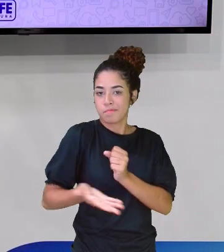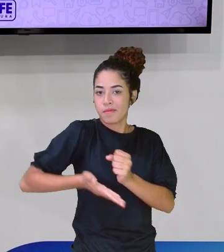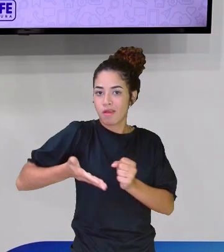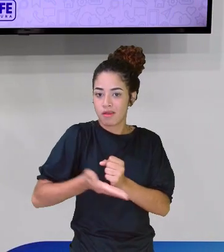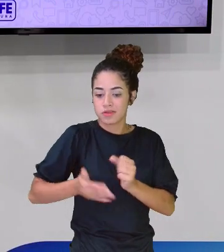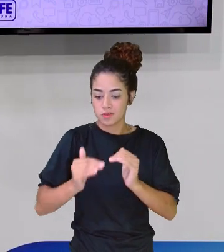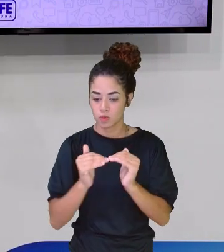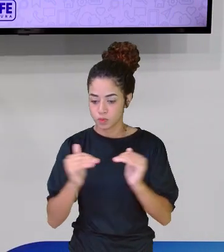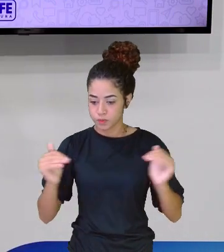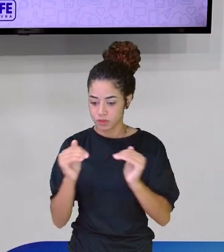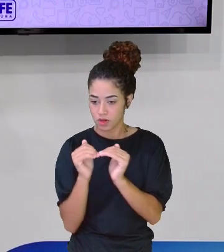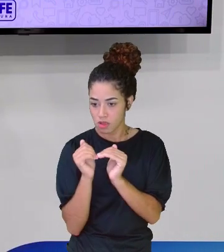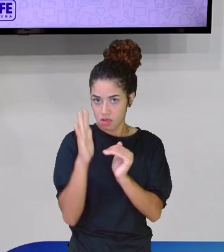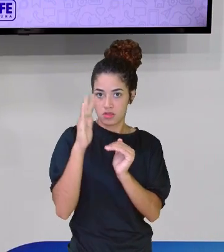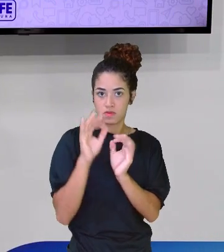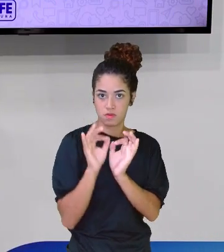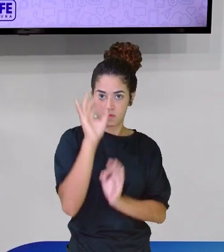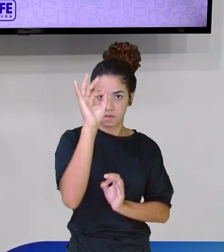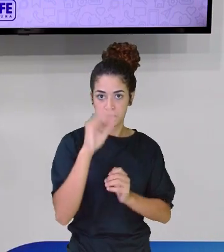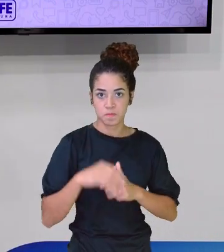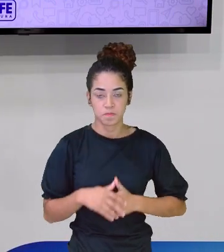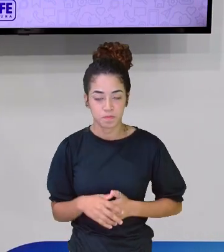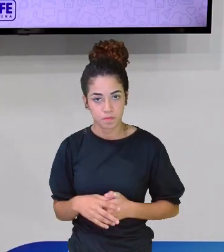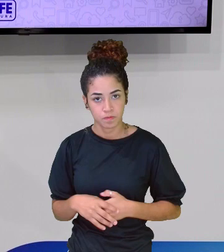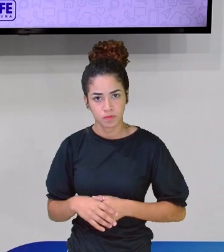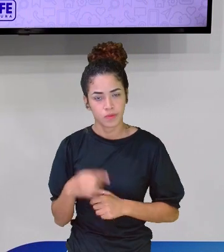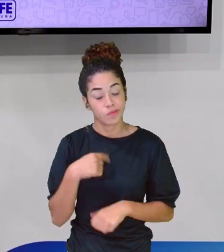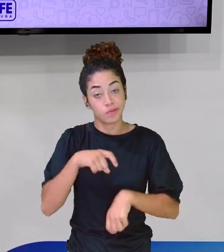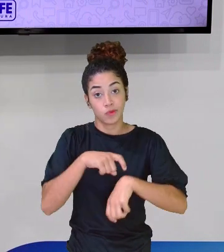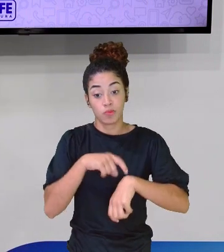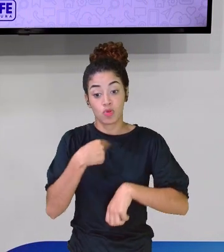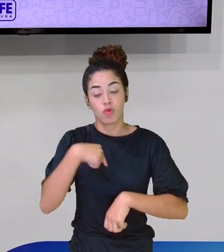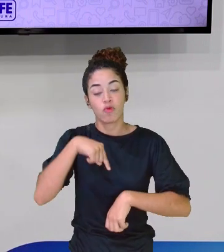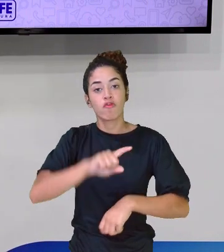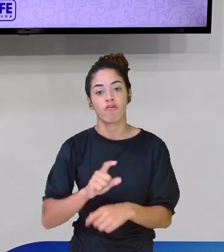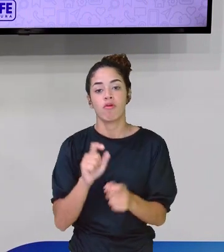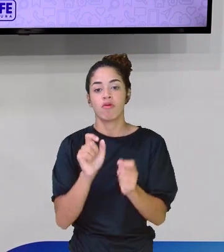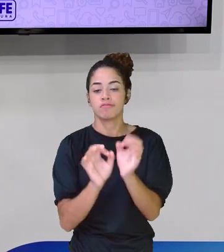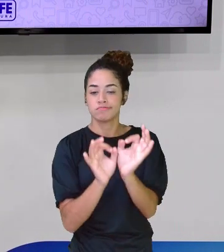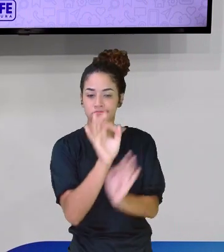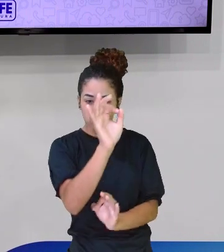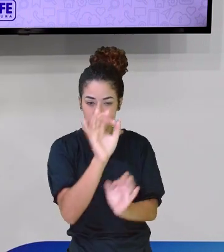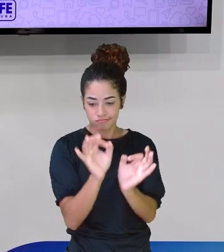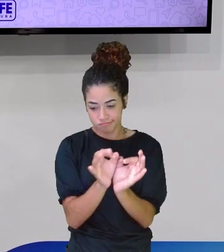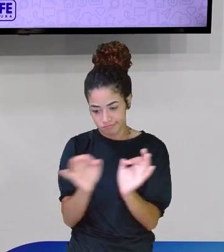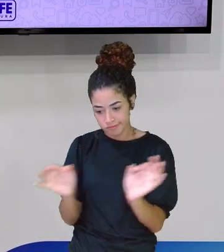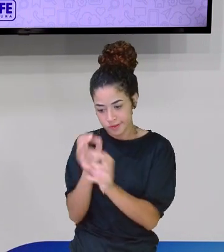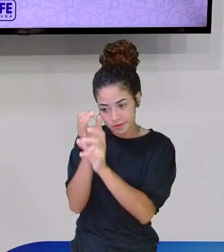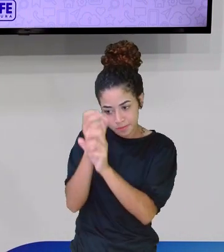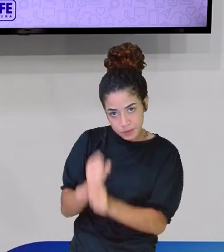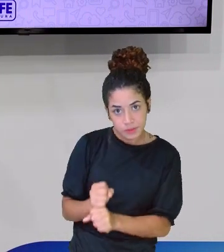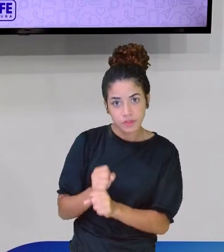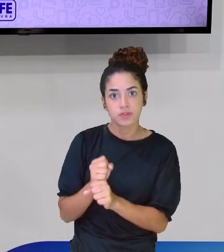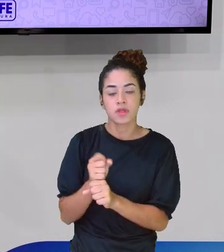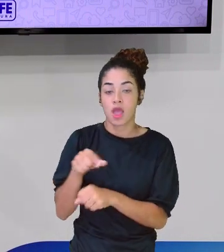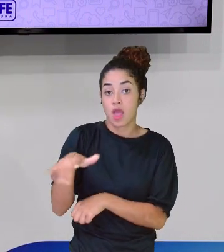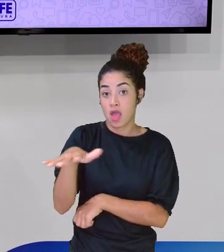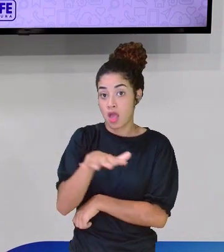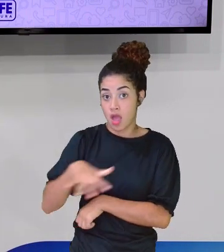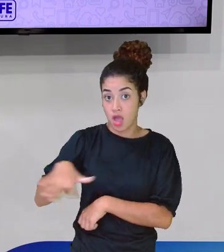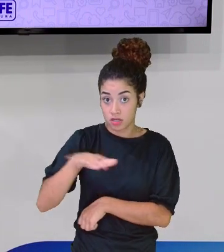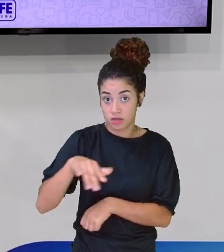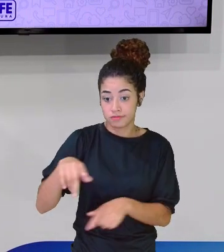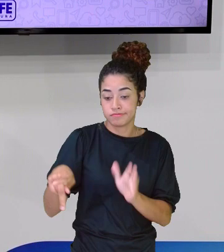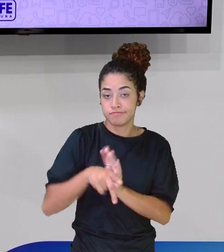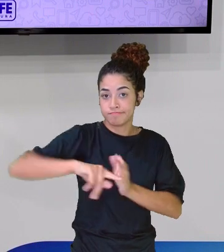base e a minha altura. Lembra, quando eu vou fazer a medida da minha área de